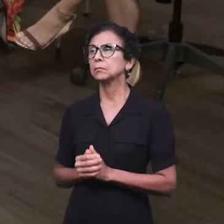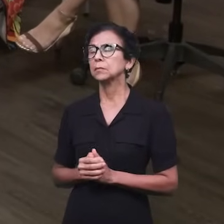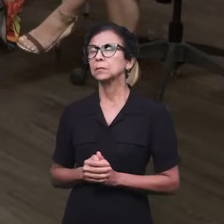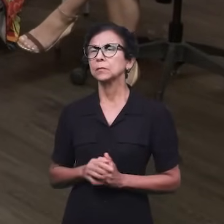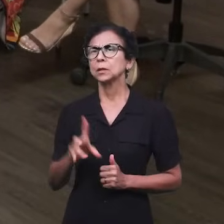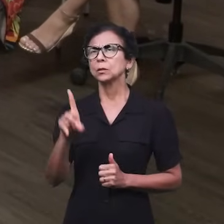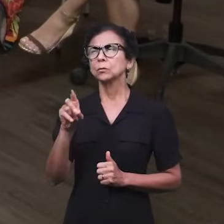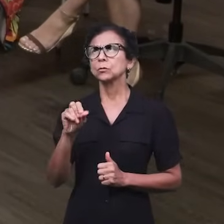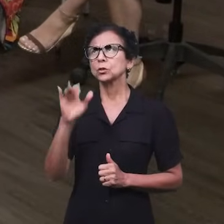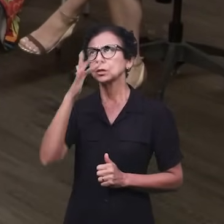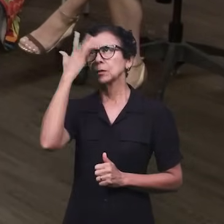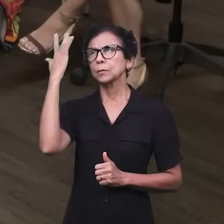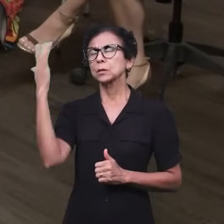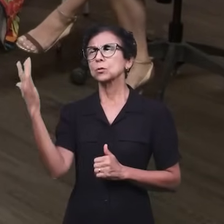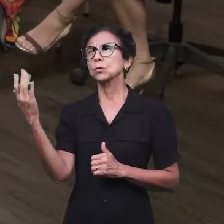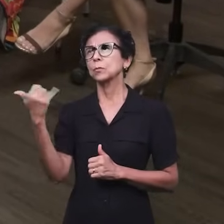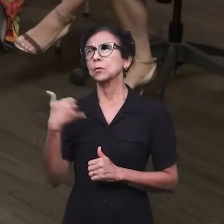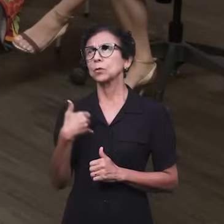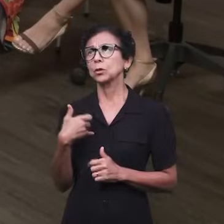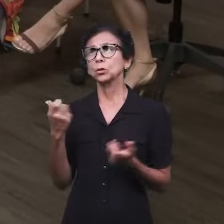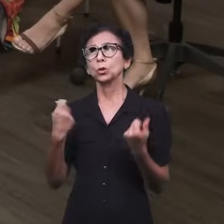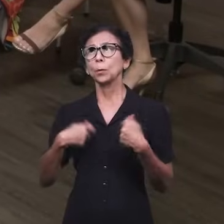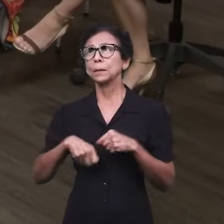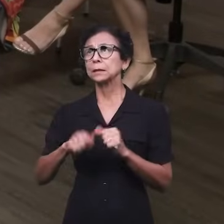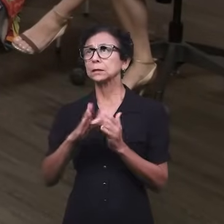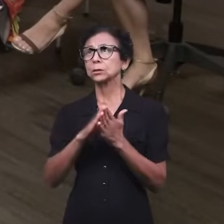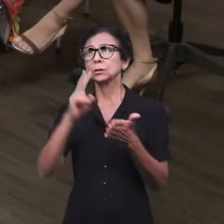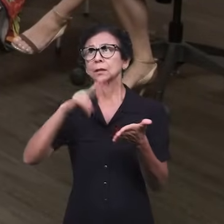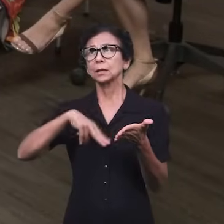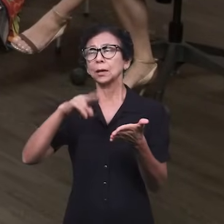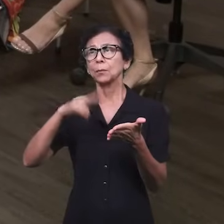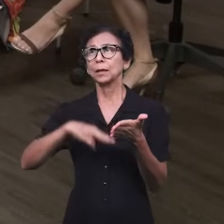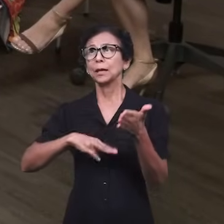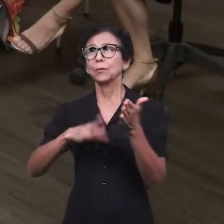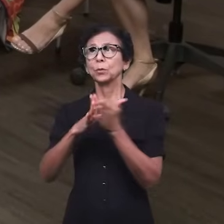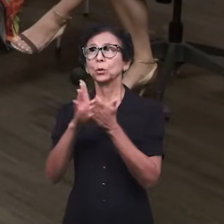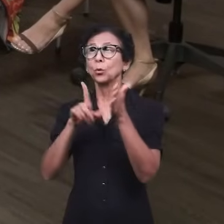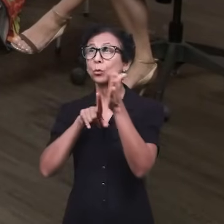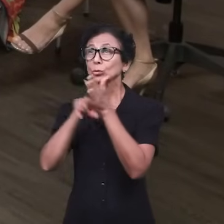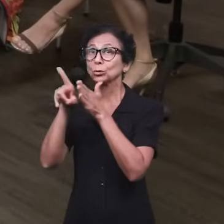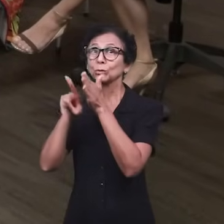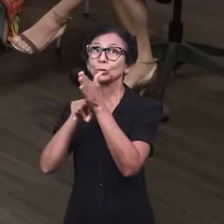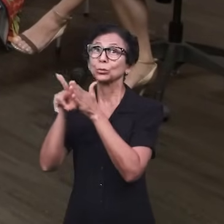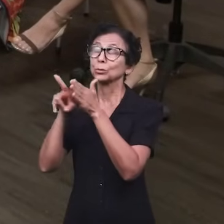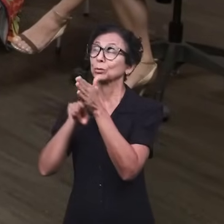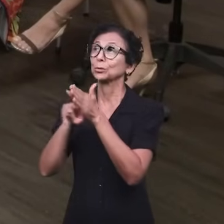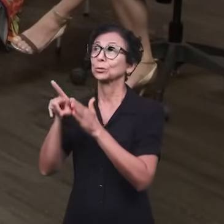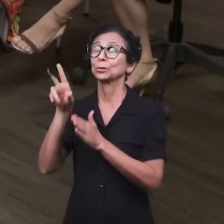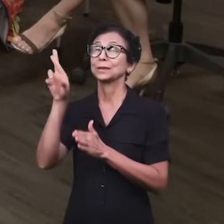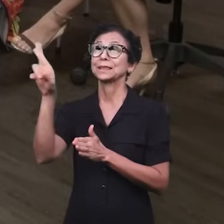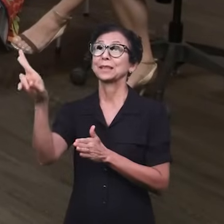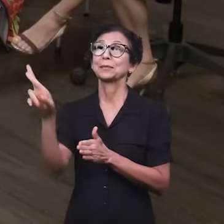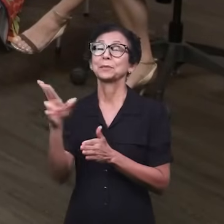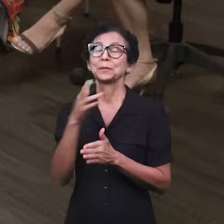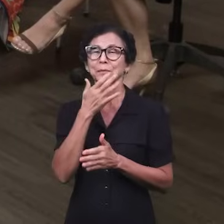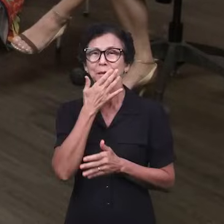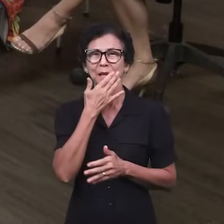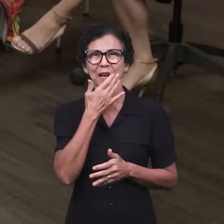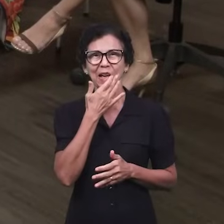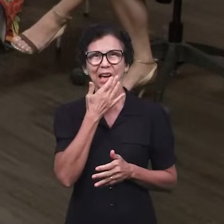ler a palavra porque consultava tanto a palavra que estava conhecendo a palavra através de consultas